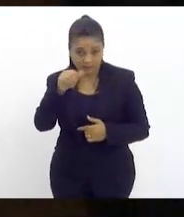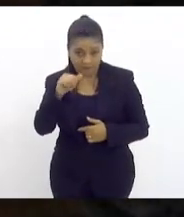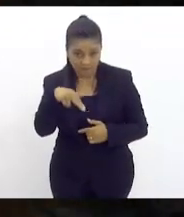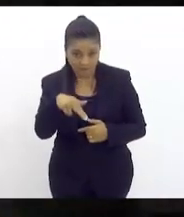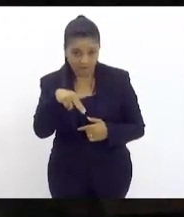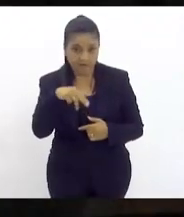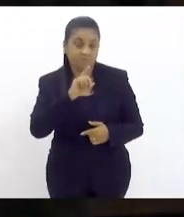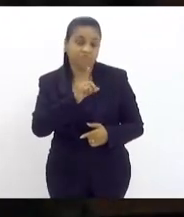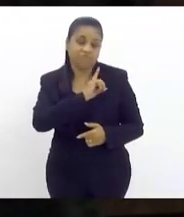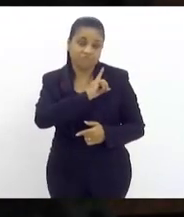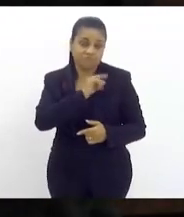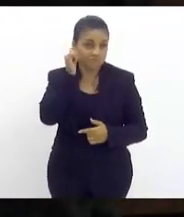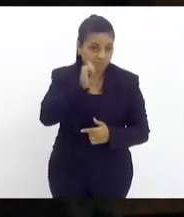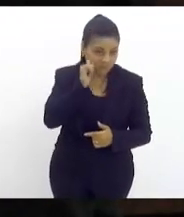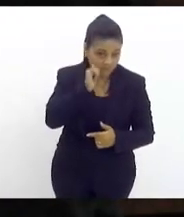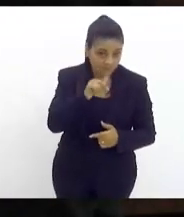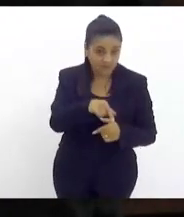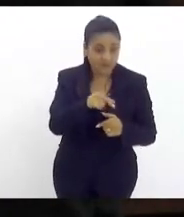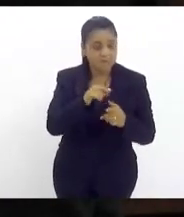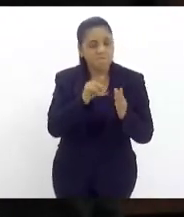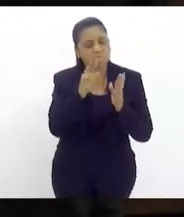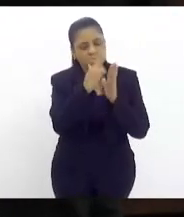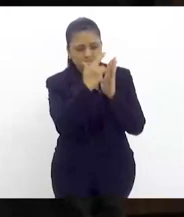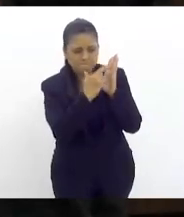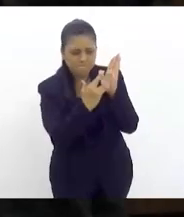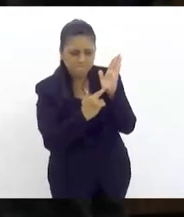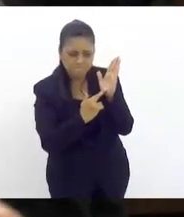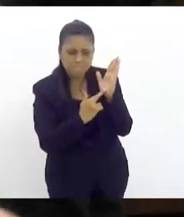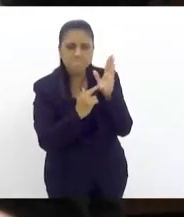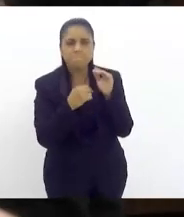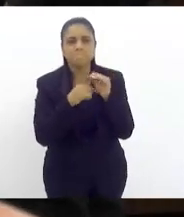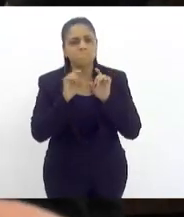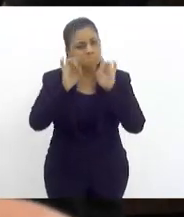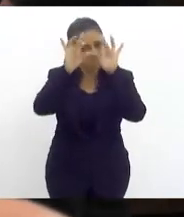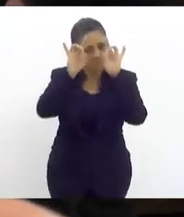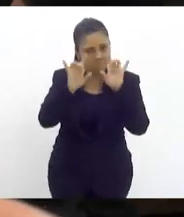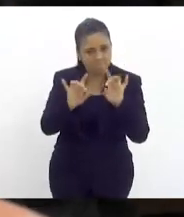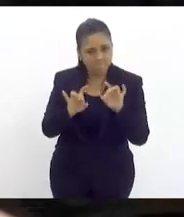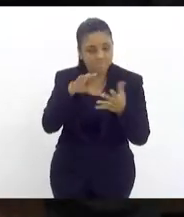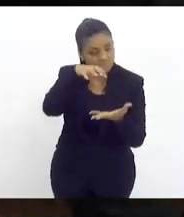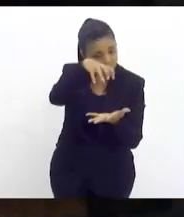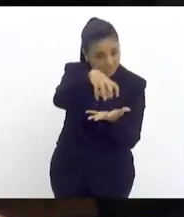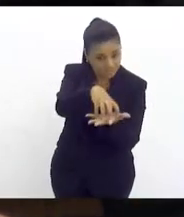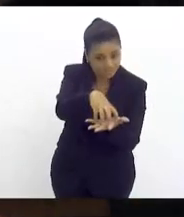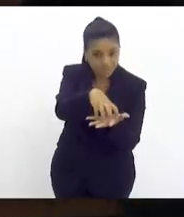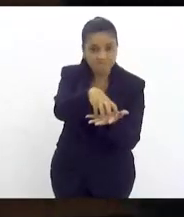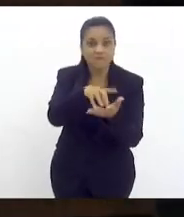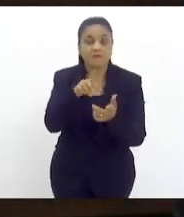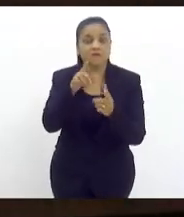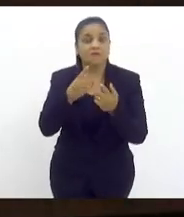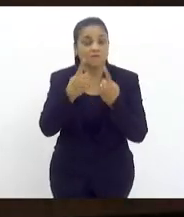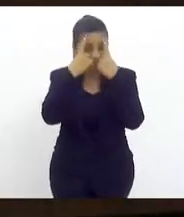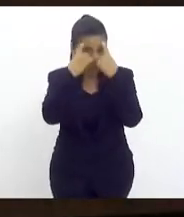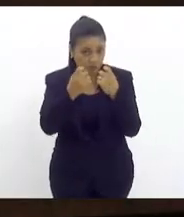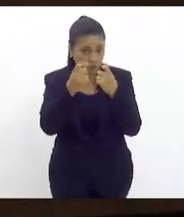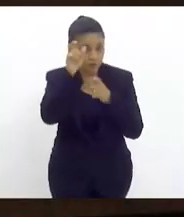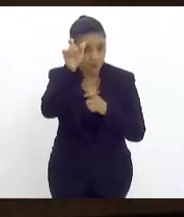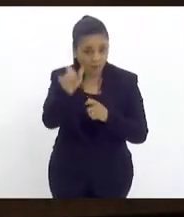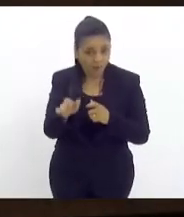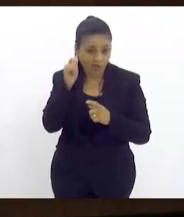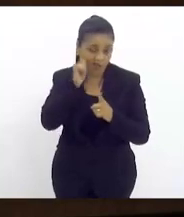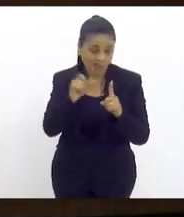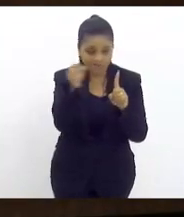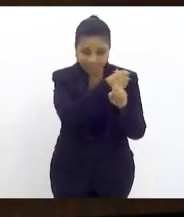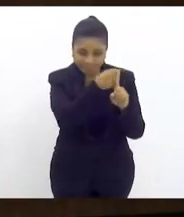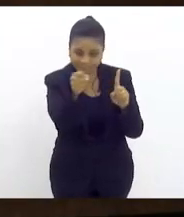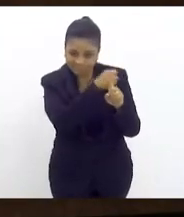quantidade mínima e protocolos para a implementação de uma especializada de atendimento à mulher vítima de violência, e